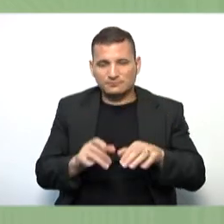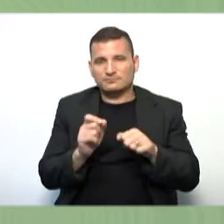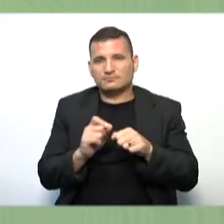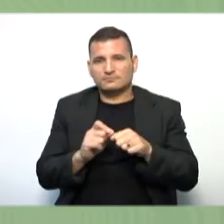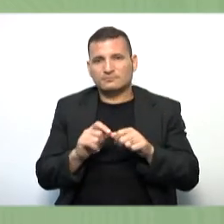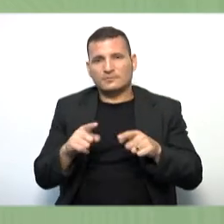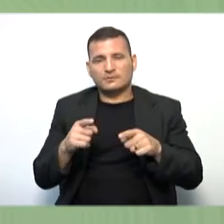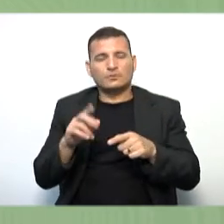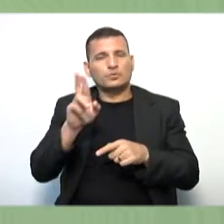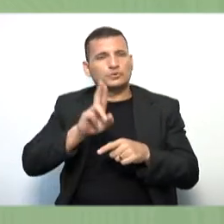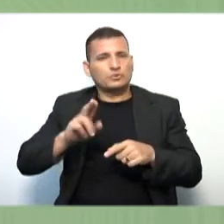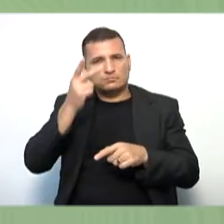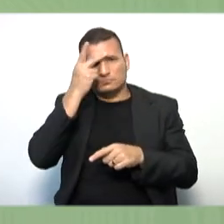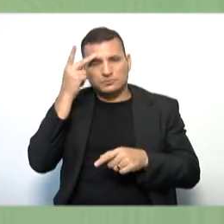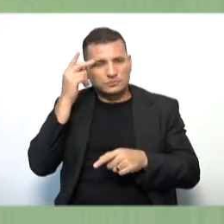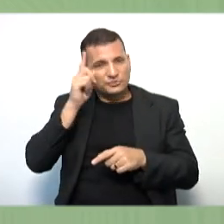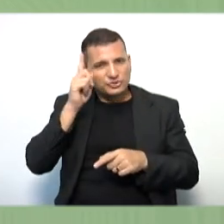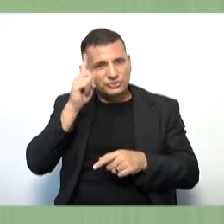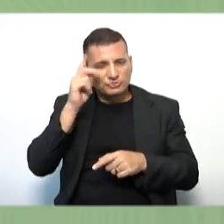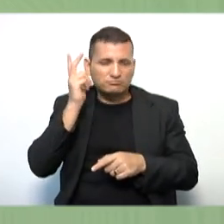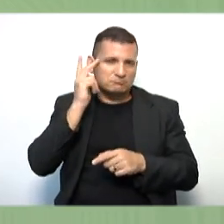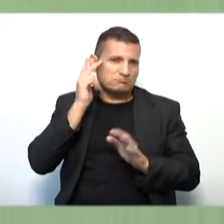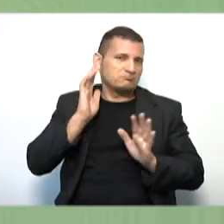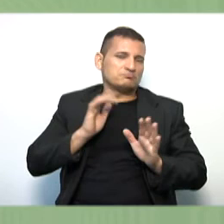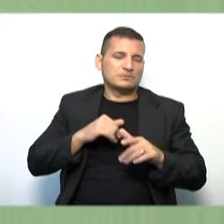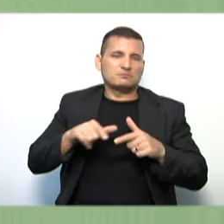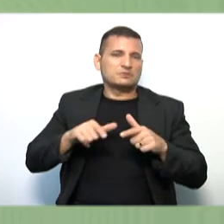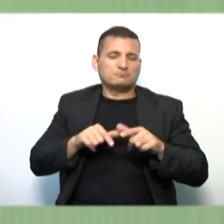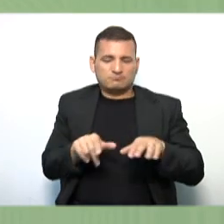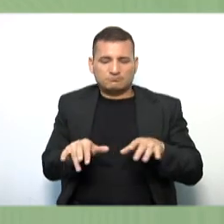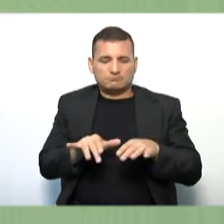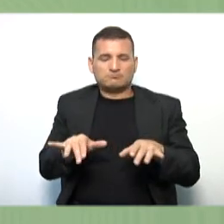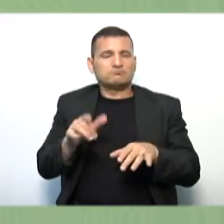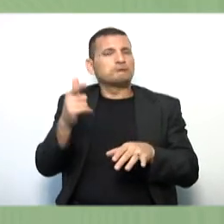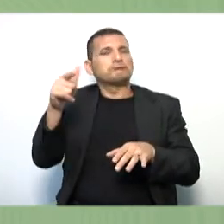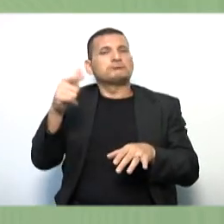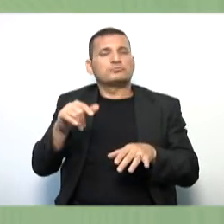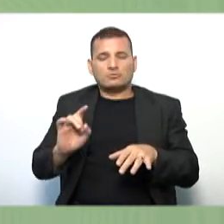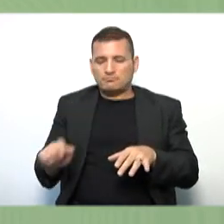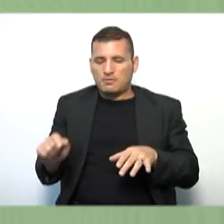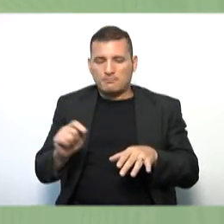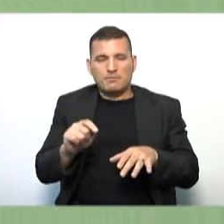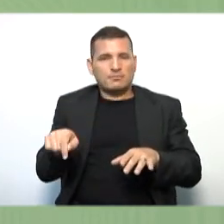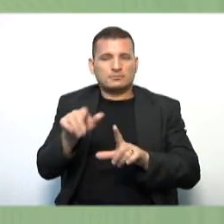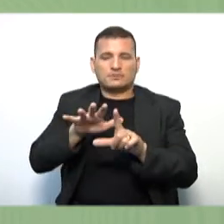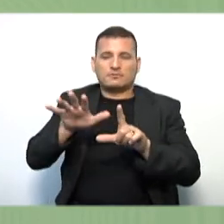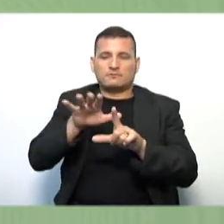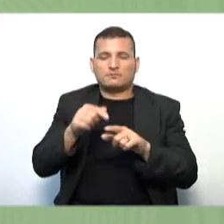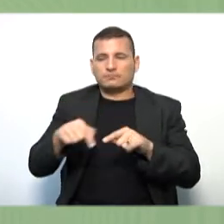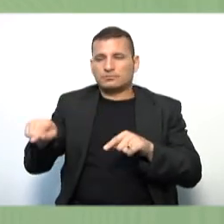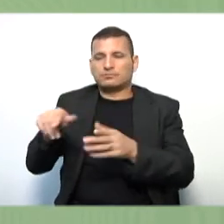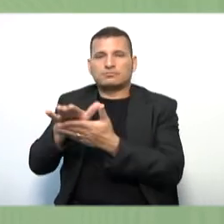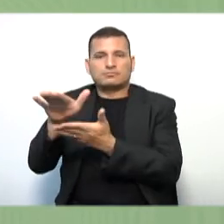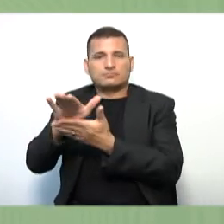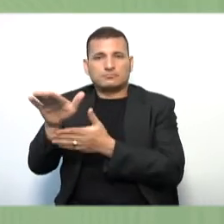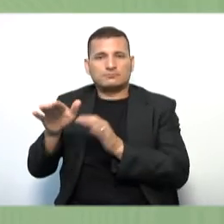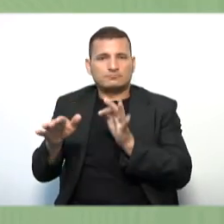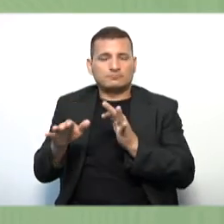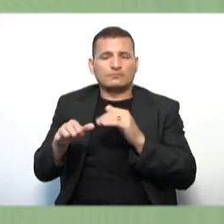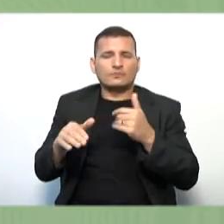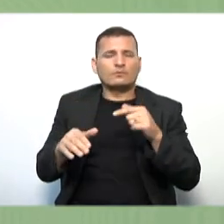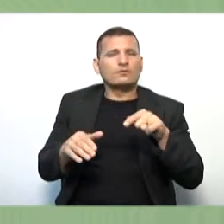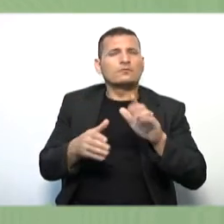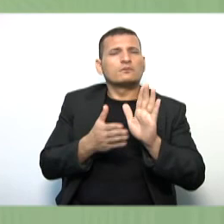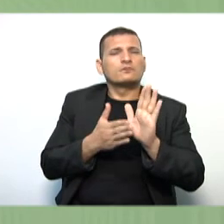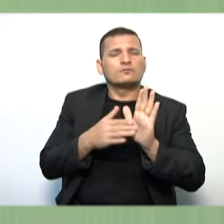sabe. Mas o usuário do dia a dia, toda hora está imprimindo um arquivo ali, só clica na interface, no botão. Exatamente. Então, quem está promovendo